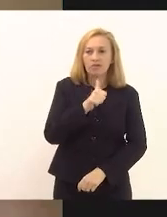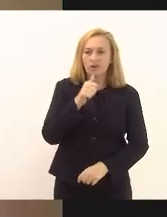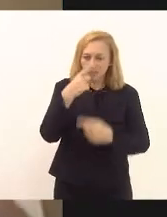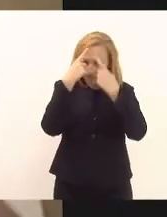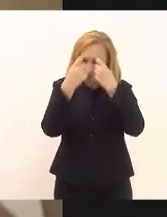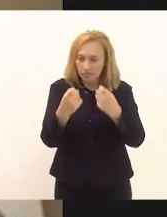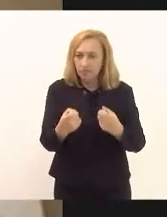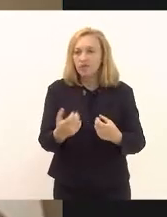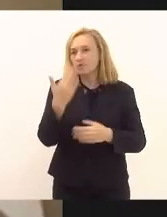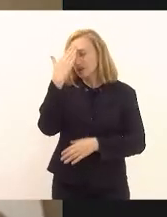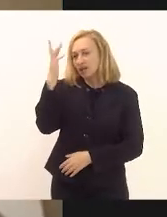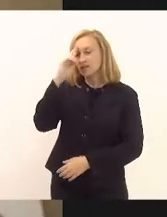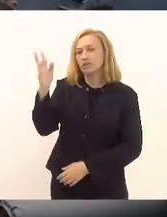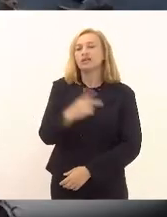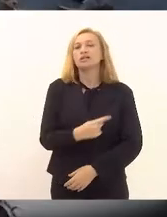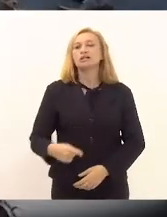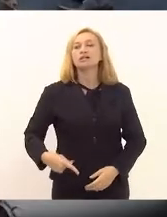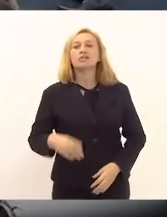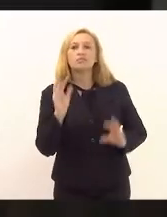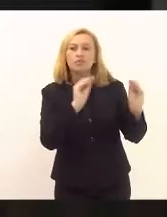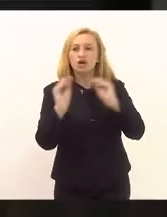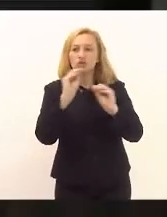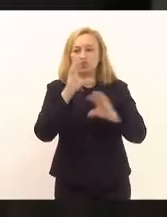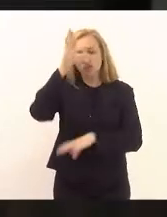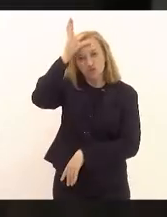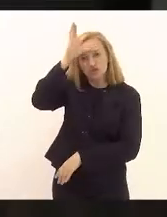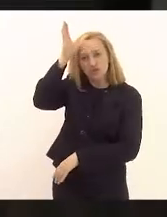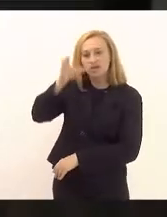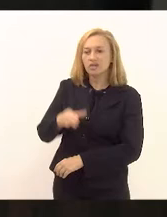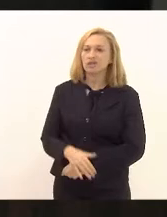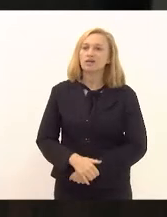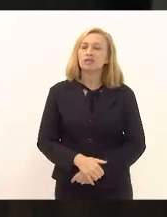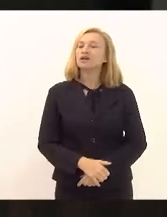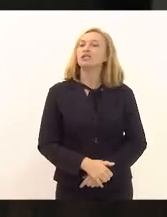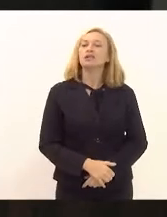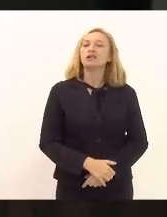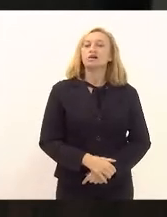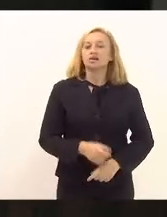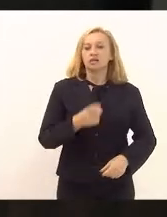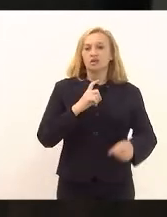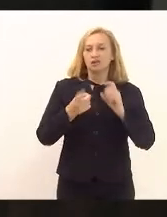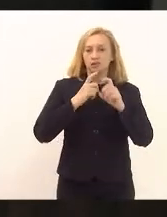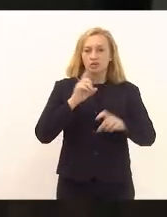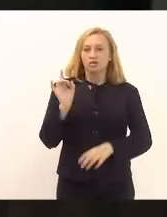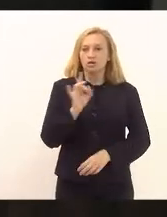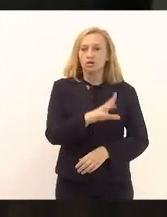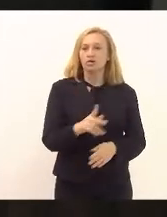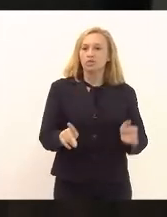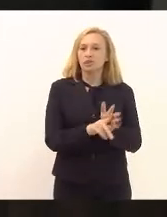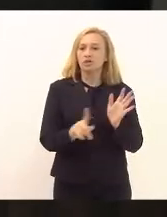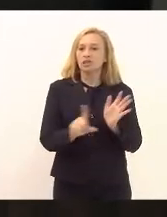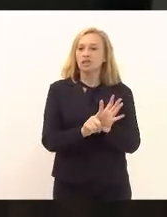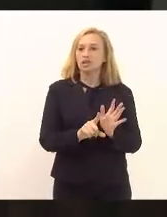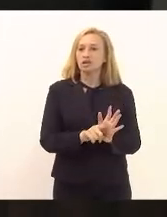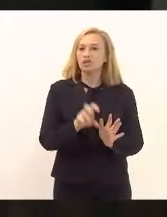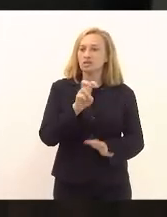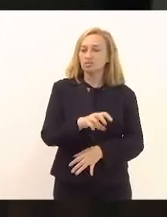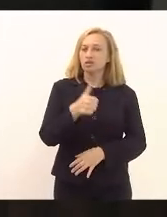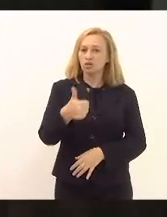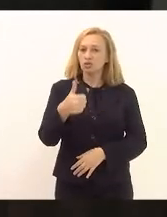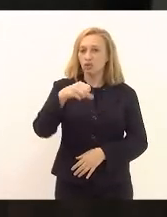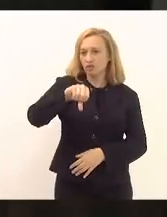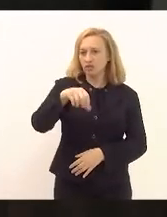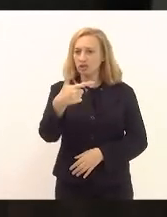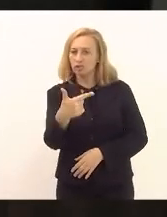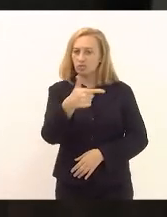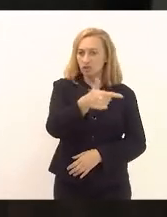violência. Obrigada, presidente. Beijo, tia. Obrigado. Anuncio, em regime de urgência, em votação e discussão única, projeto de lei 5192,